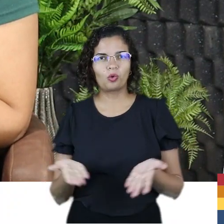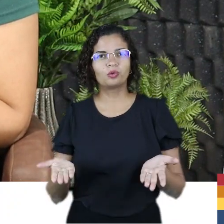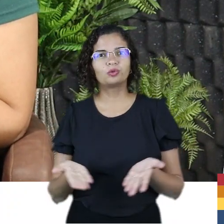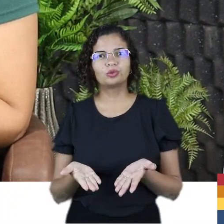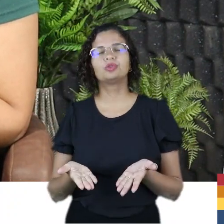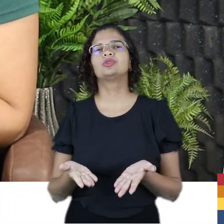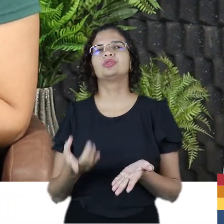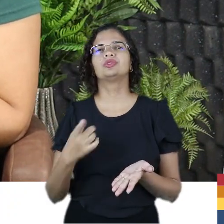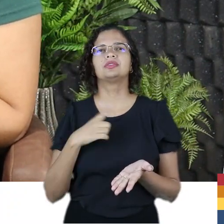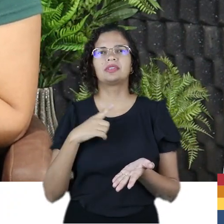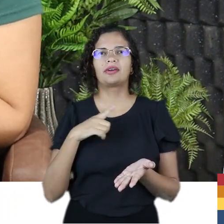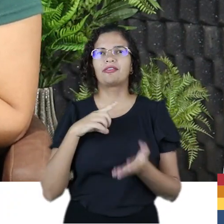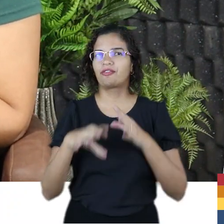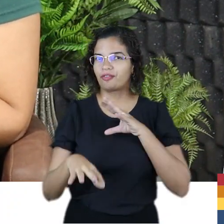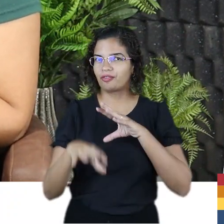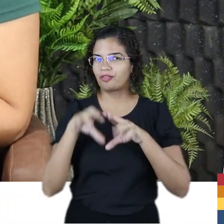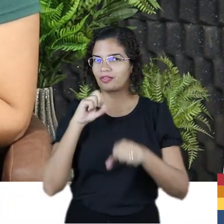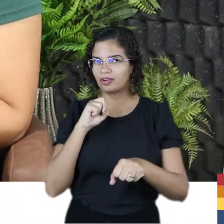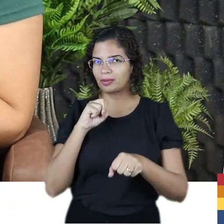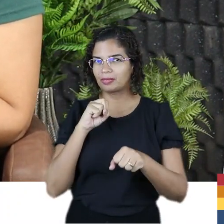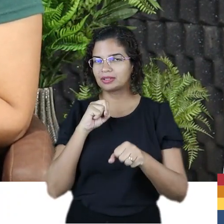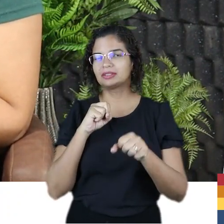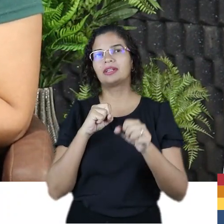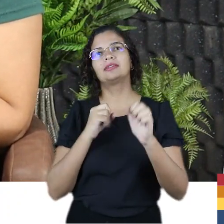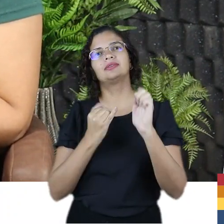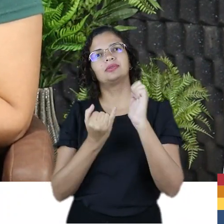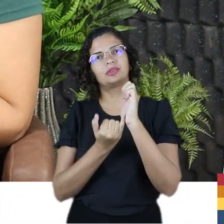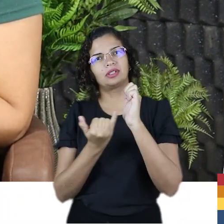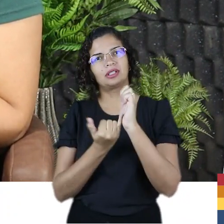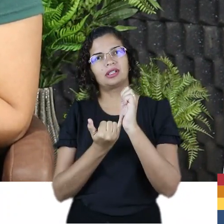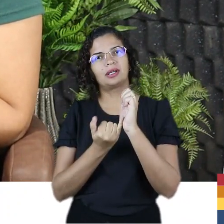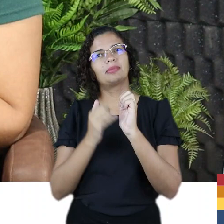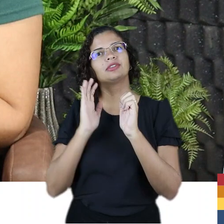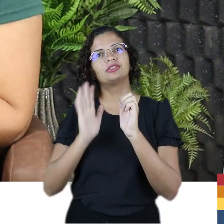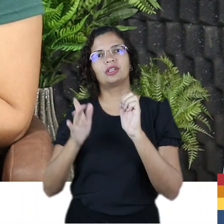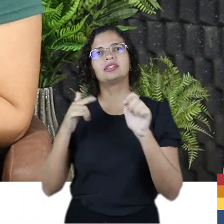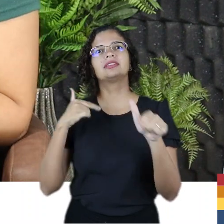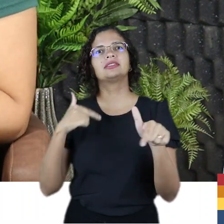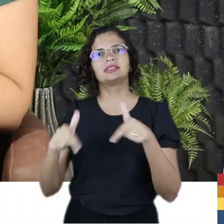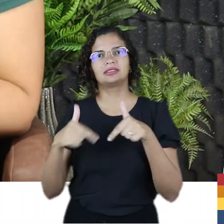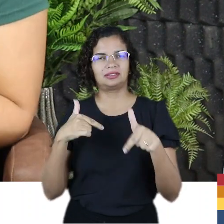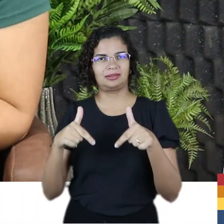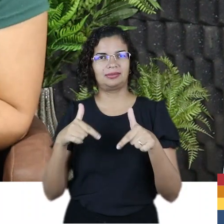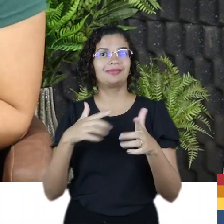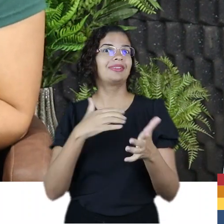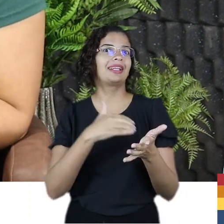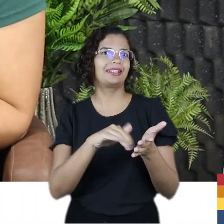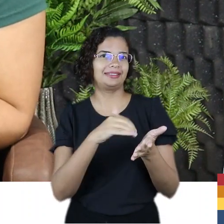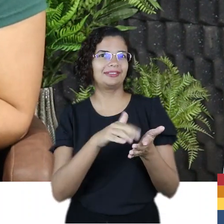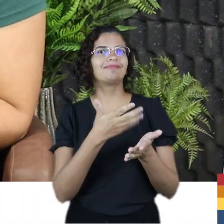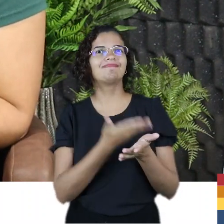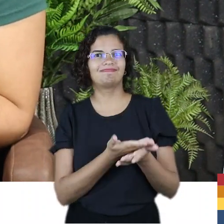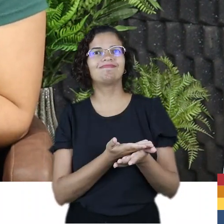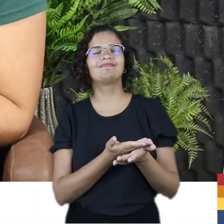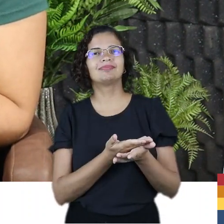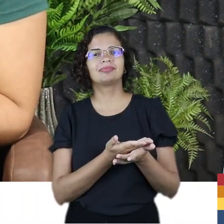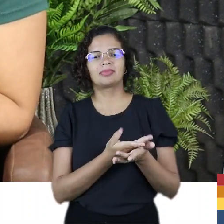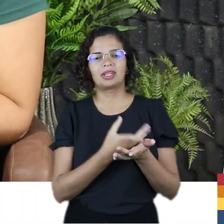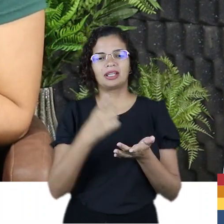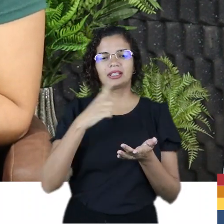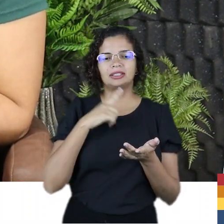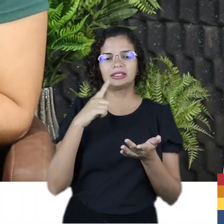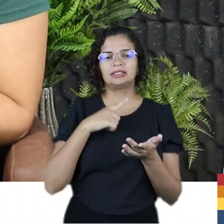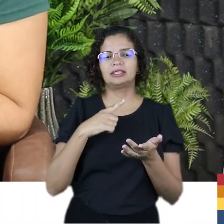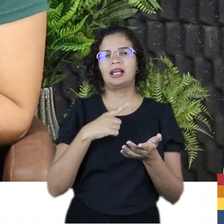nos IEMAS hoje está trabalhando na secretaria certo e que tem um potencial muito grande certo